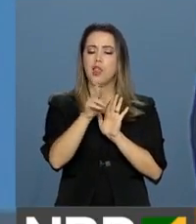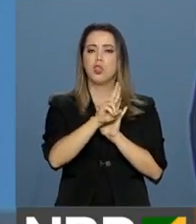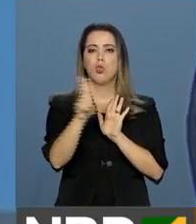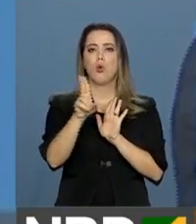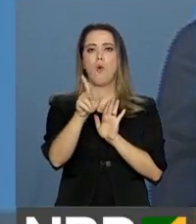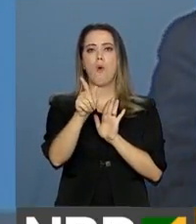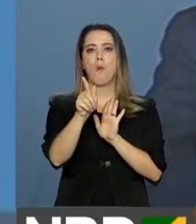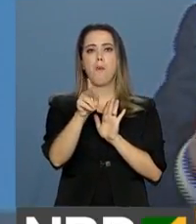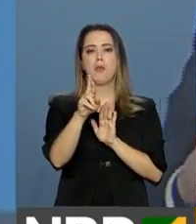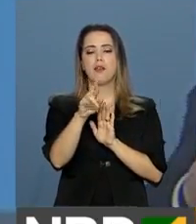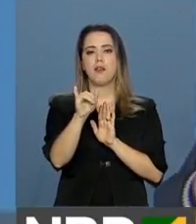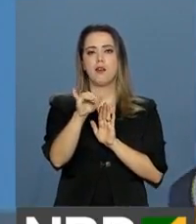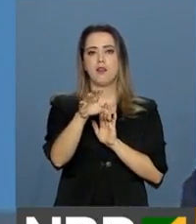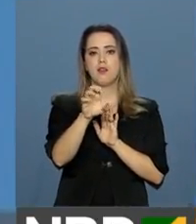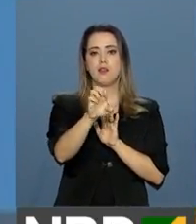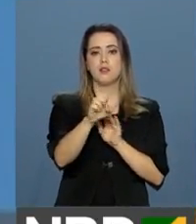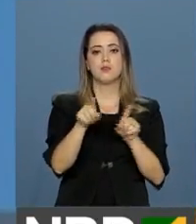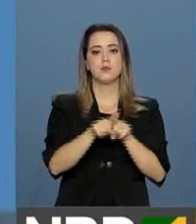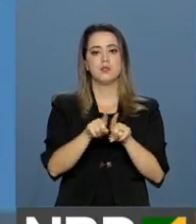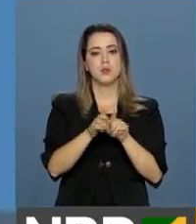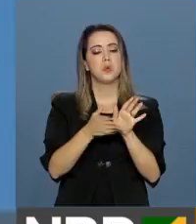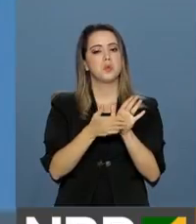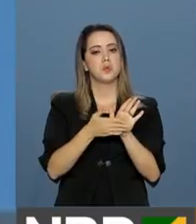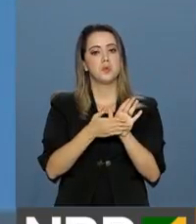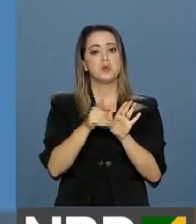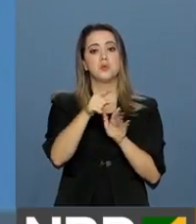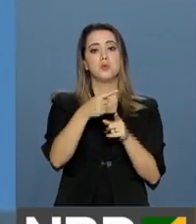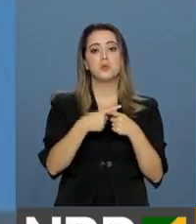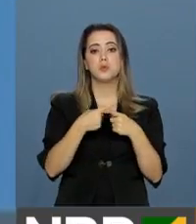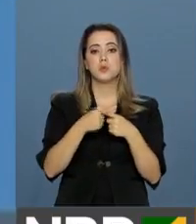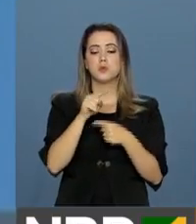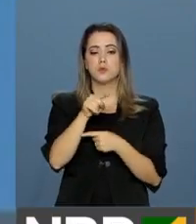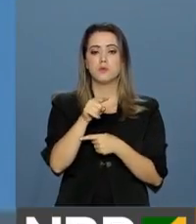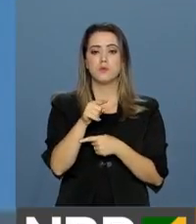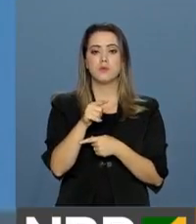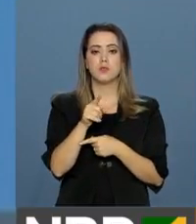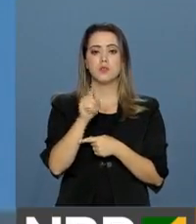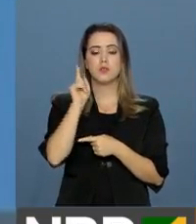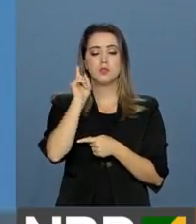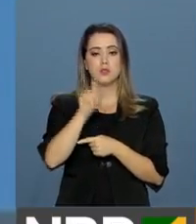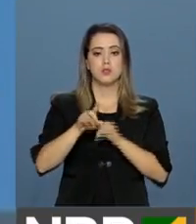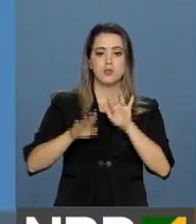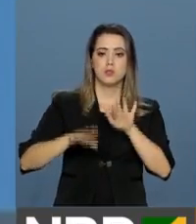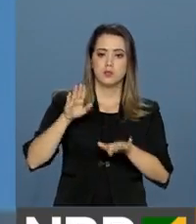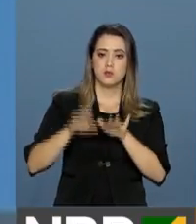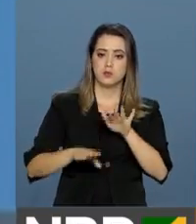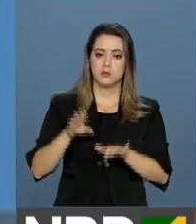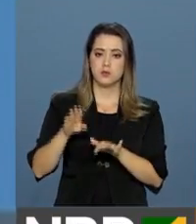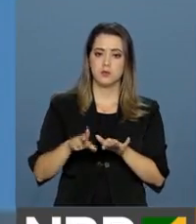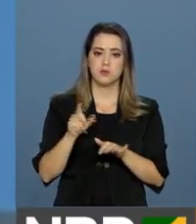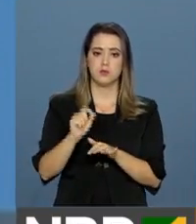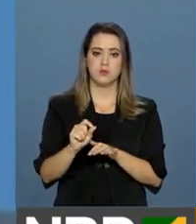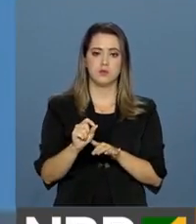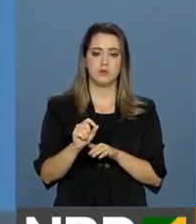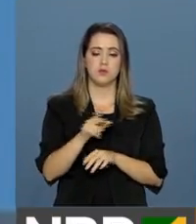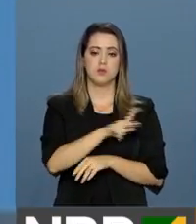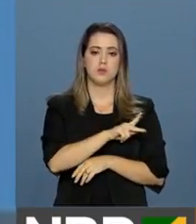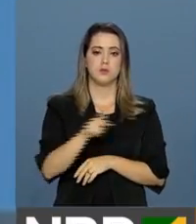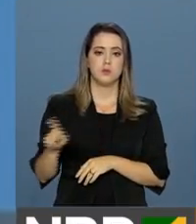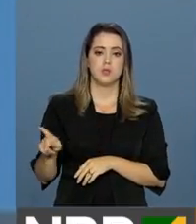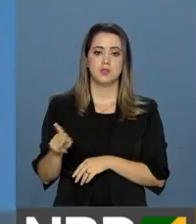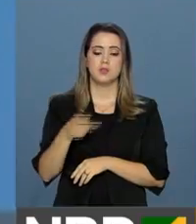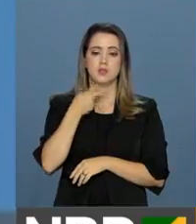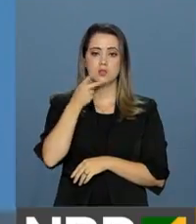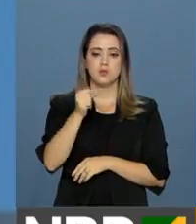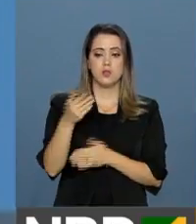mas também para ganhar o aplauso dos colegas porque olha é não são poucas as vezes que a o presidente da república